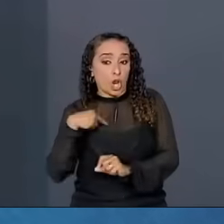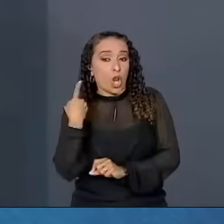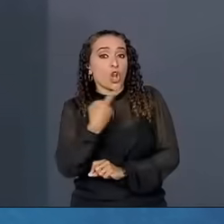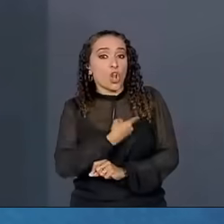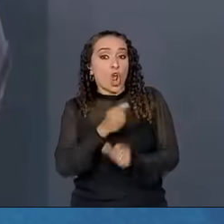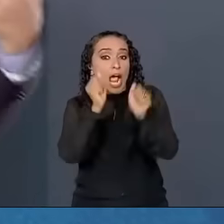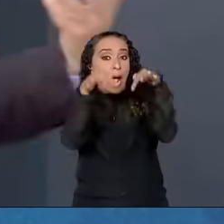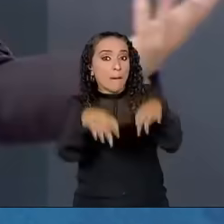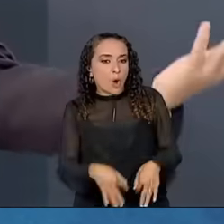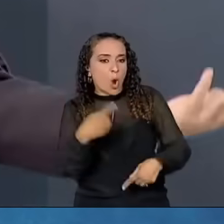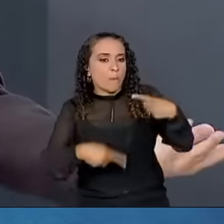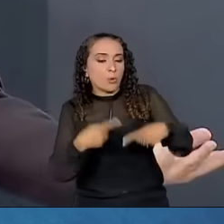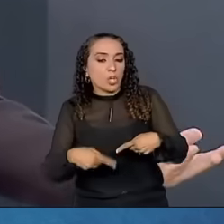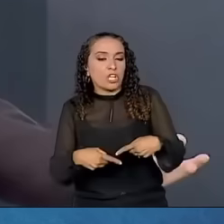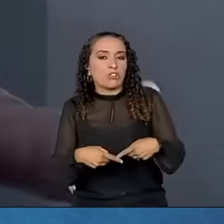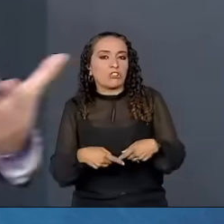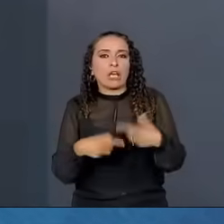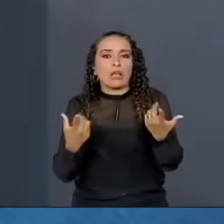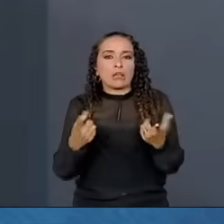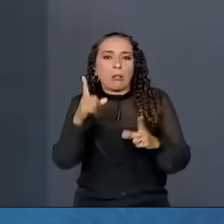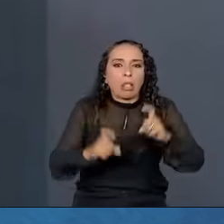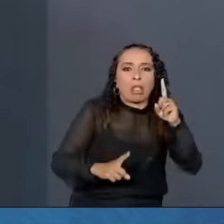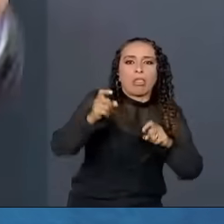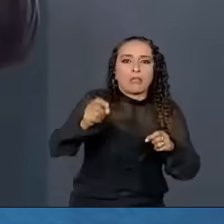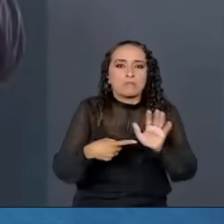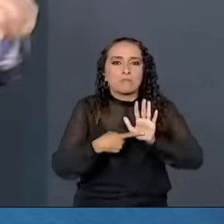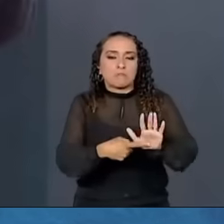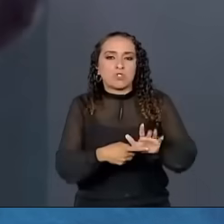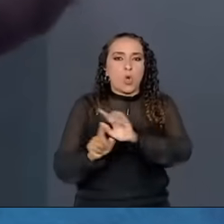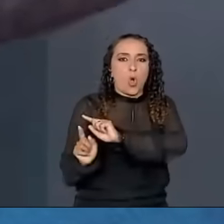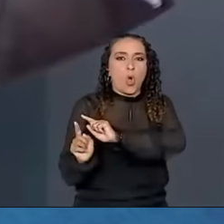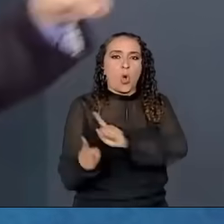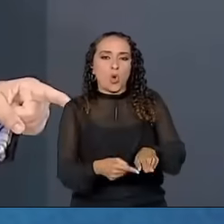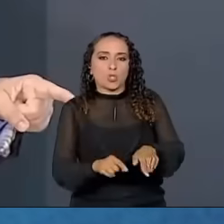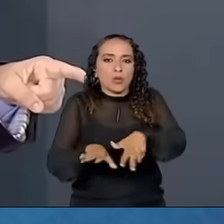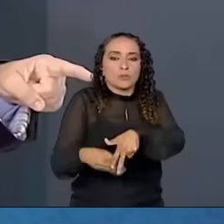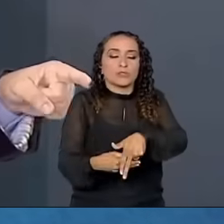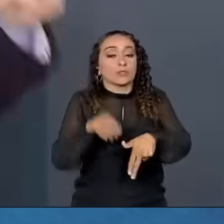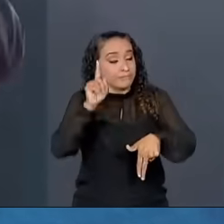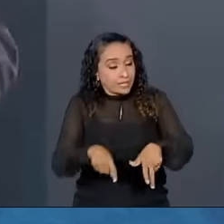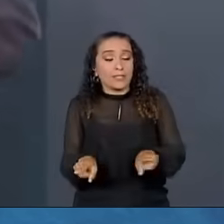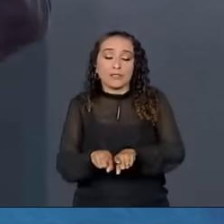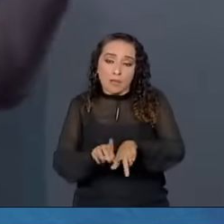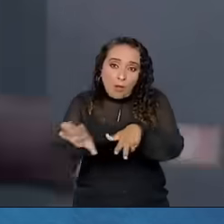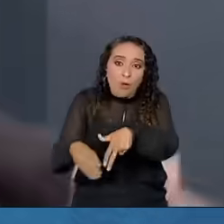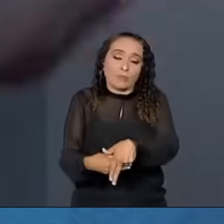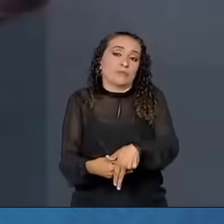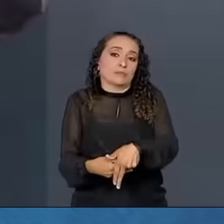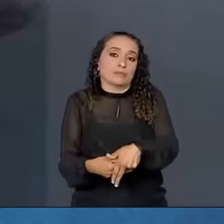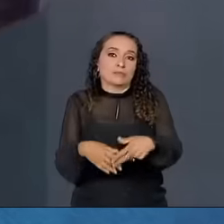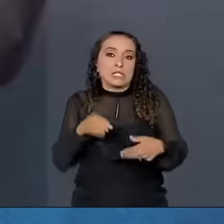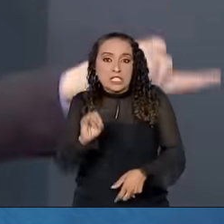pusemos fim à política de espetacularização do combate à corrupção, que é uma forma de corrupção. Quem usa a